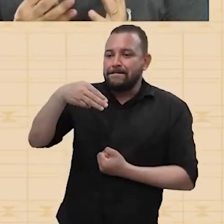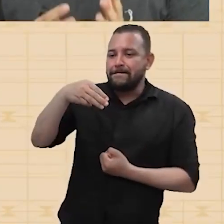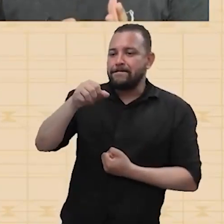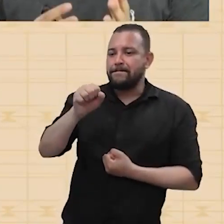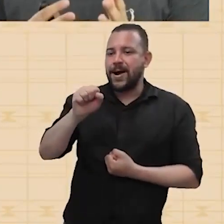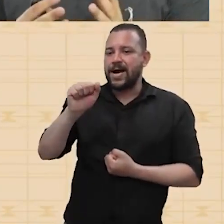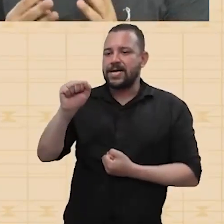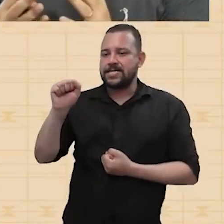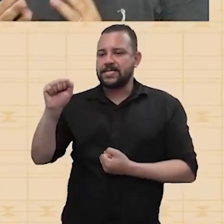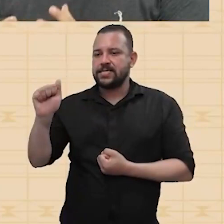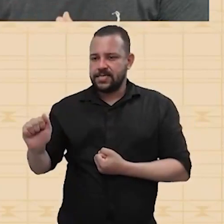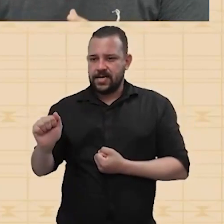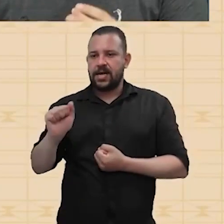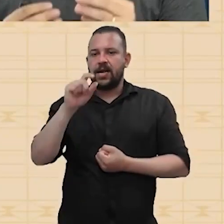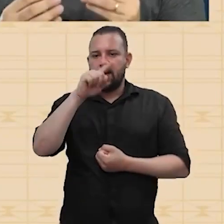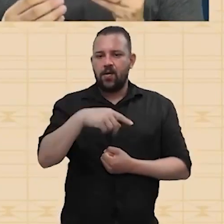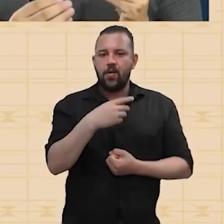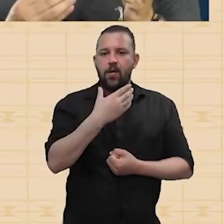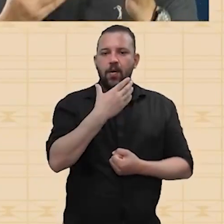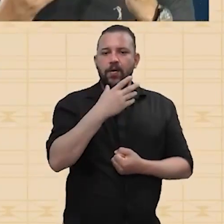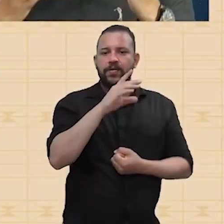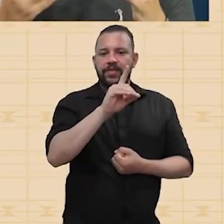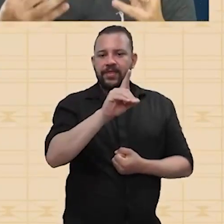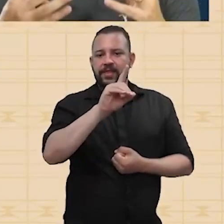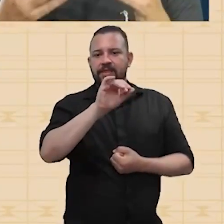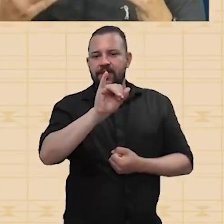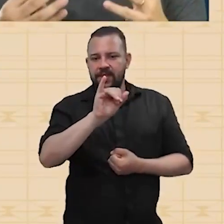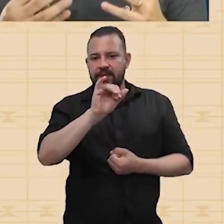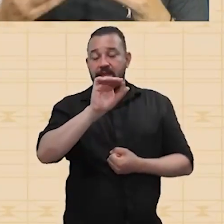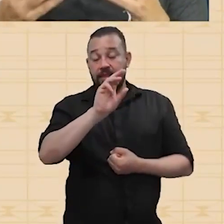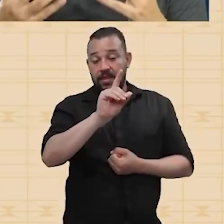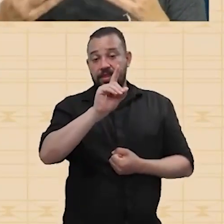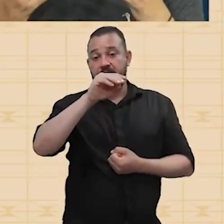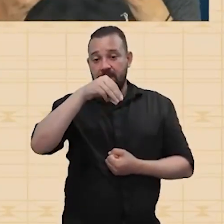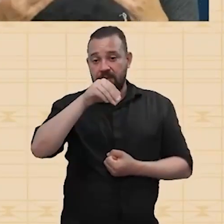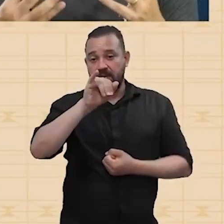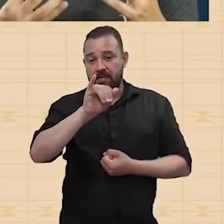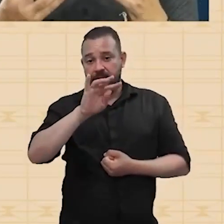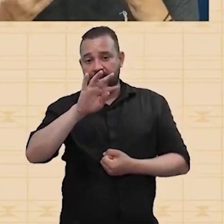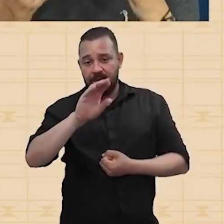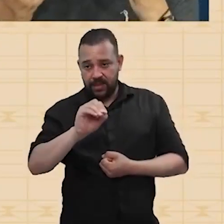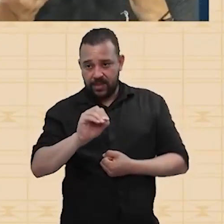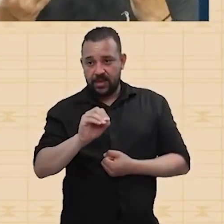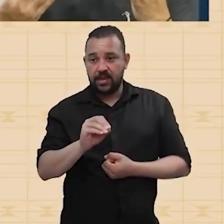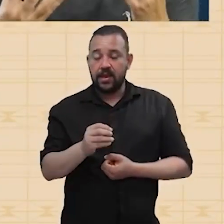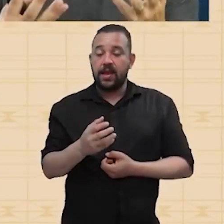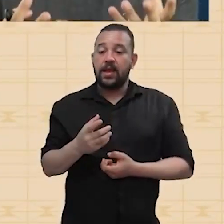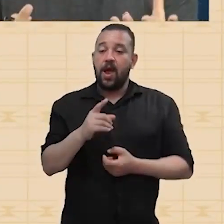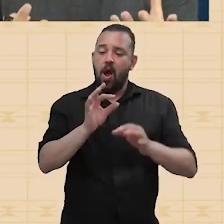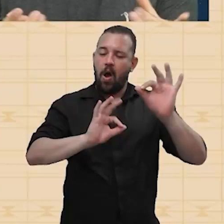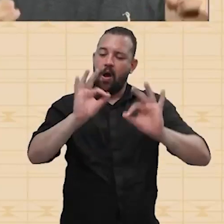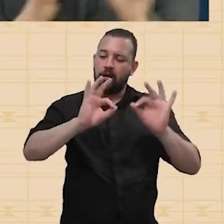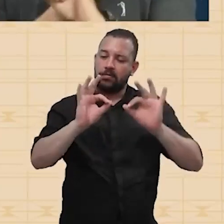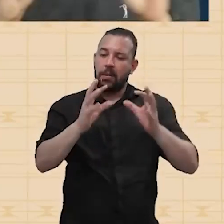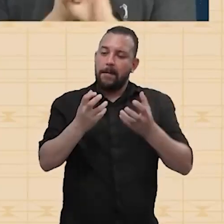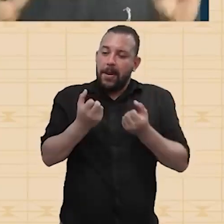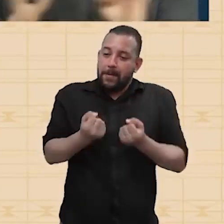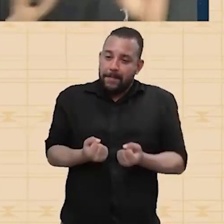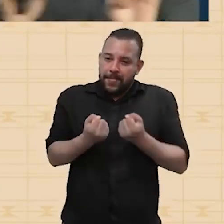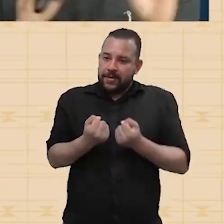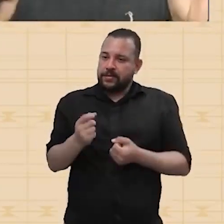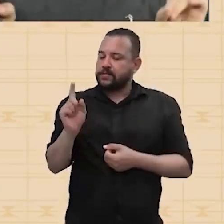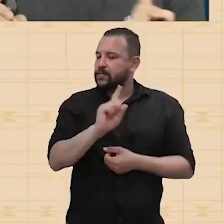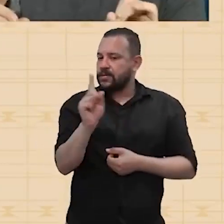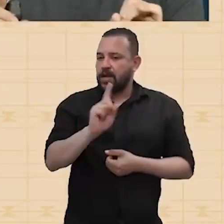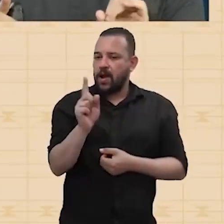tá? Então, a tabela de Mendeleev era uma tabela organizada pela massa atômica e